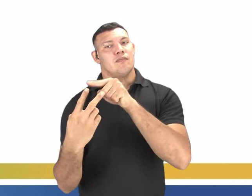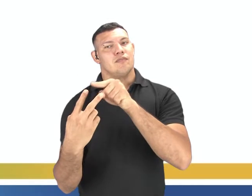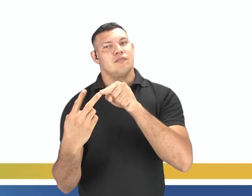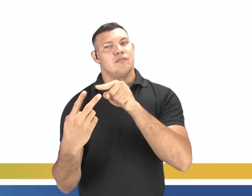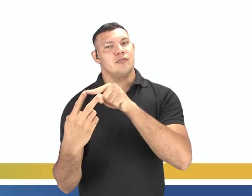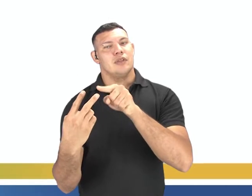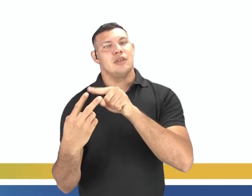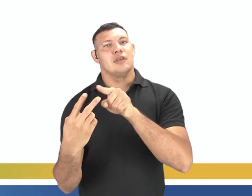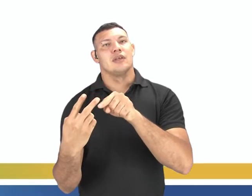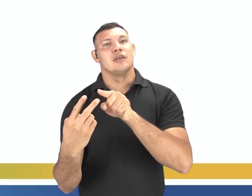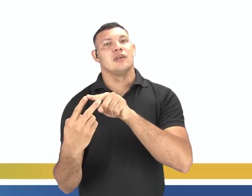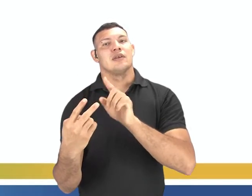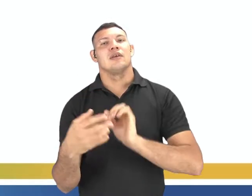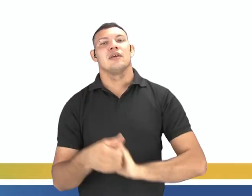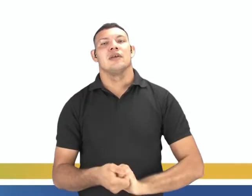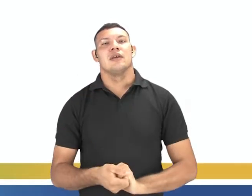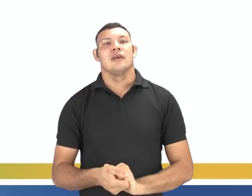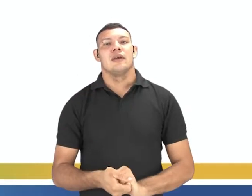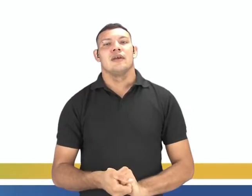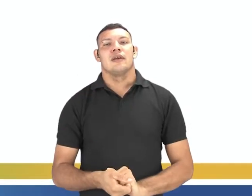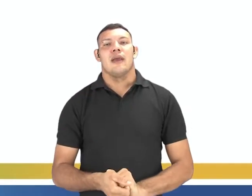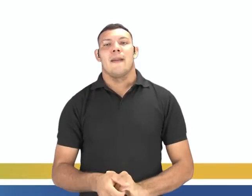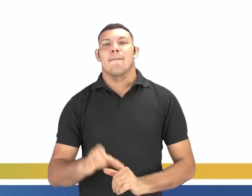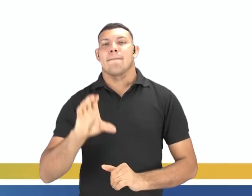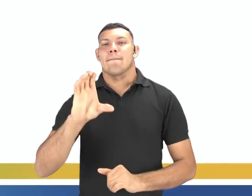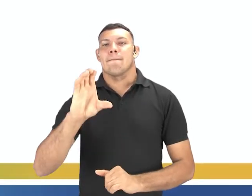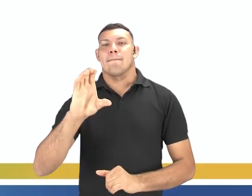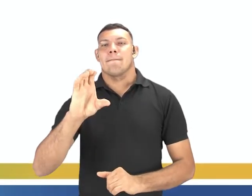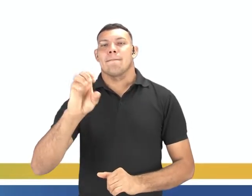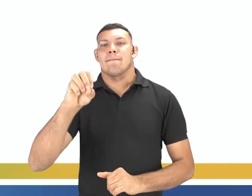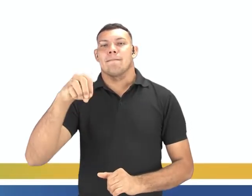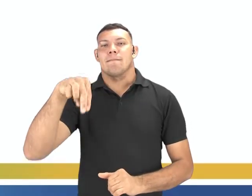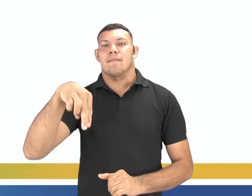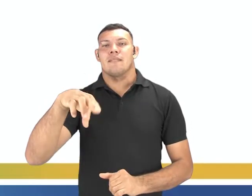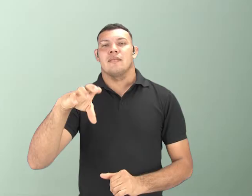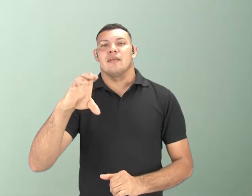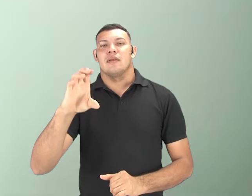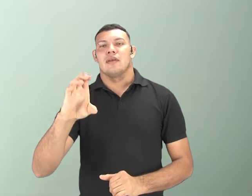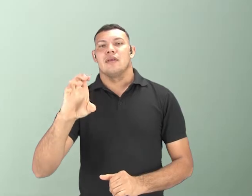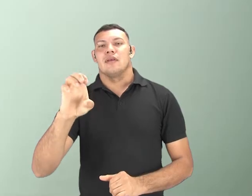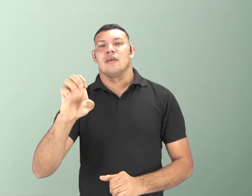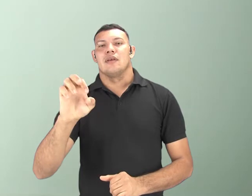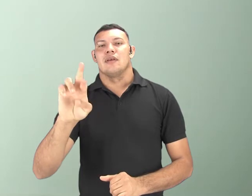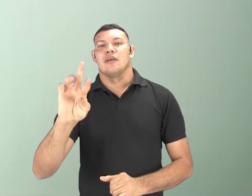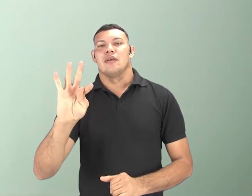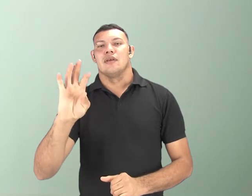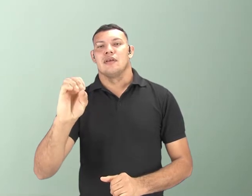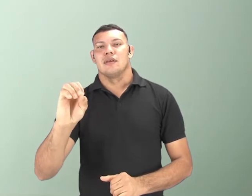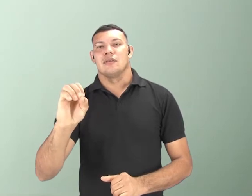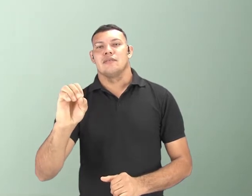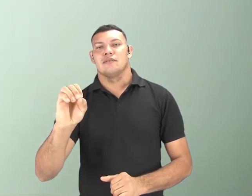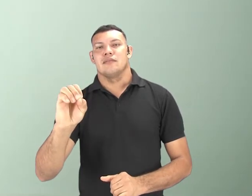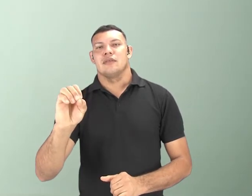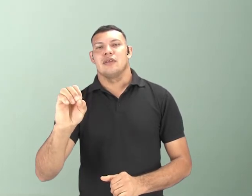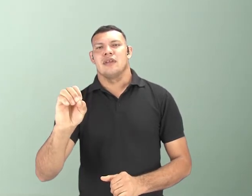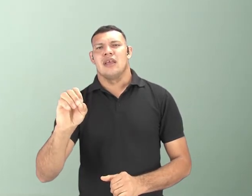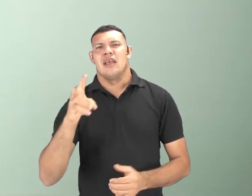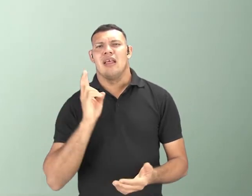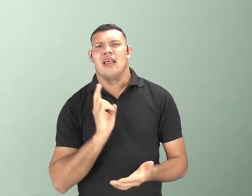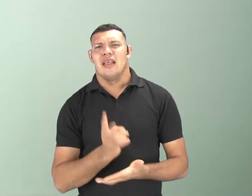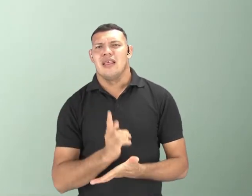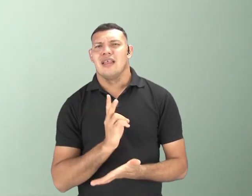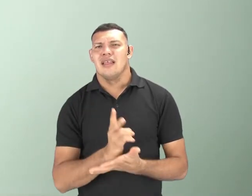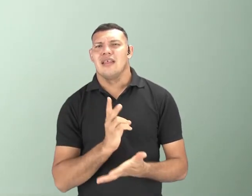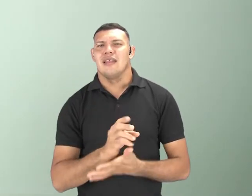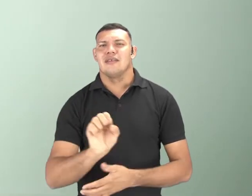Aí você escreve concerto sempre com S, não é? Mas nós sabemos